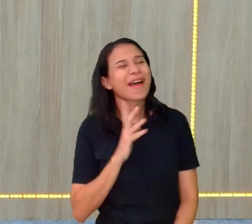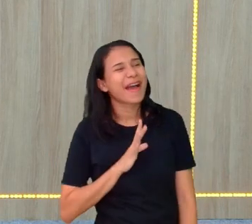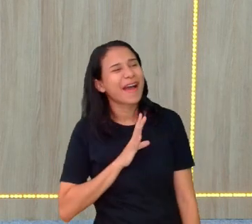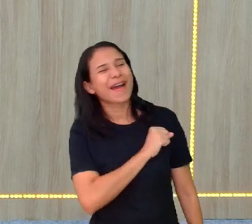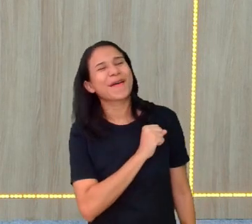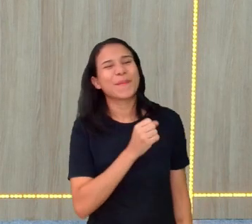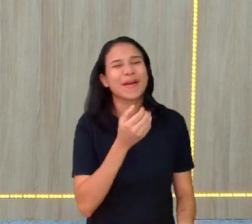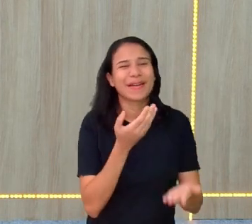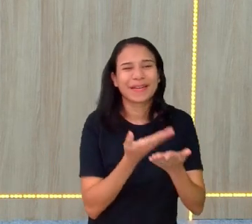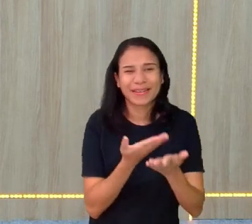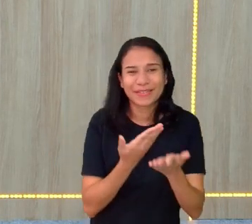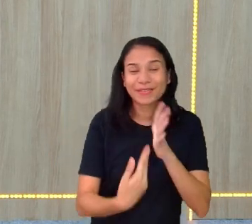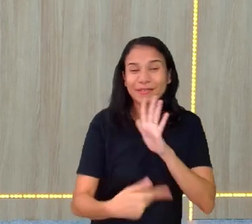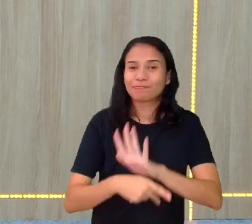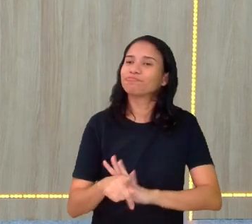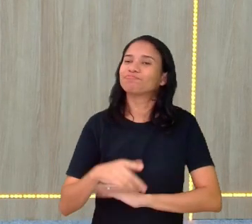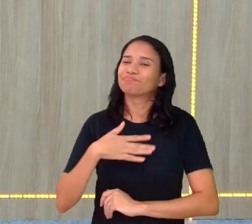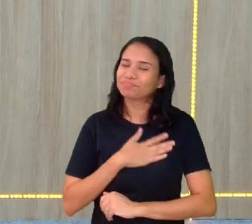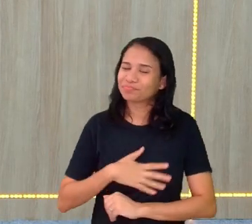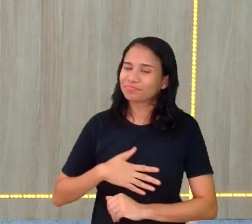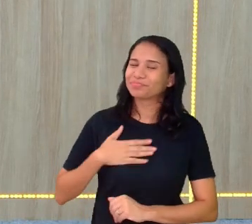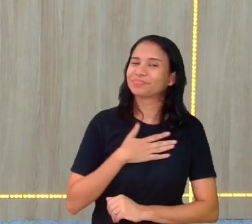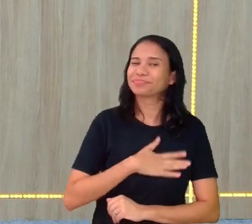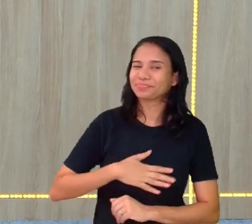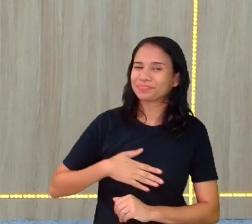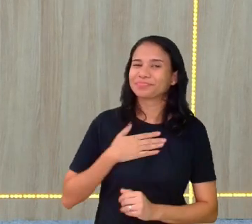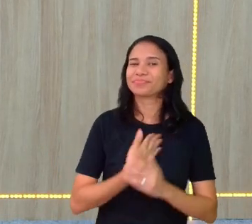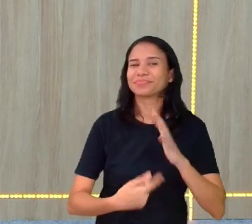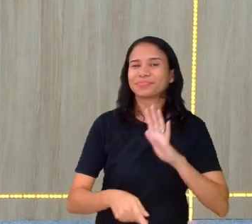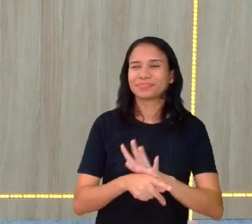aí, porque é outro admirador